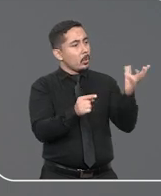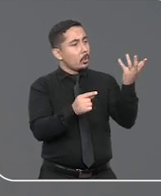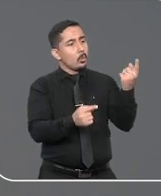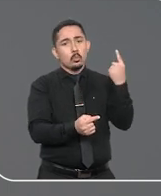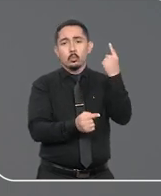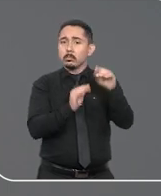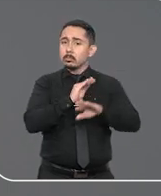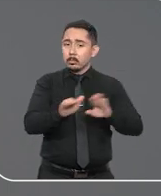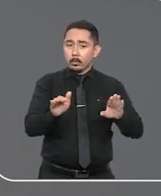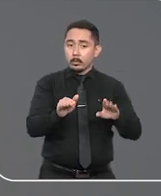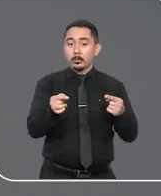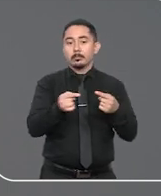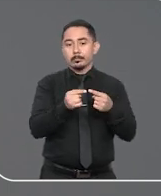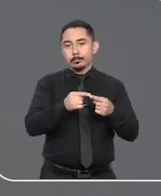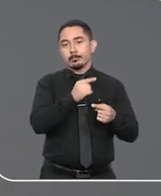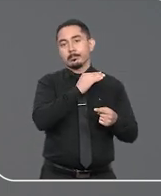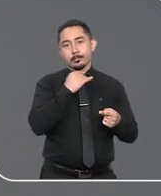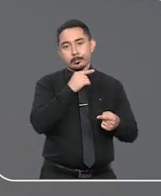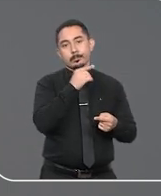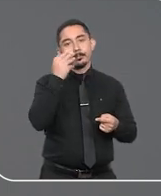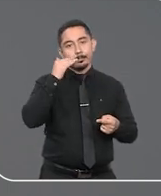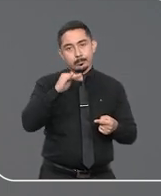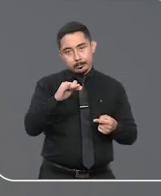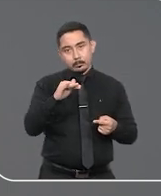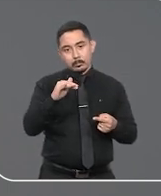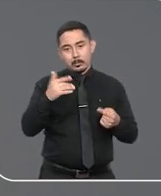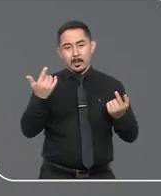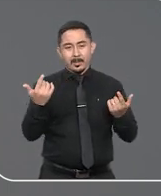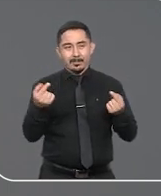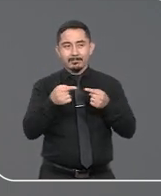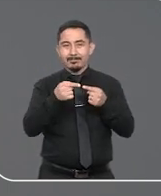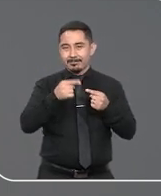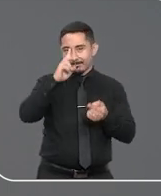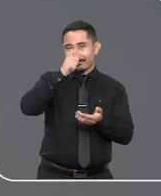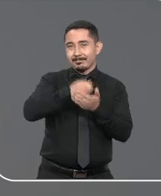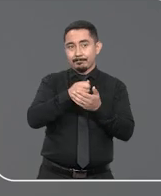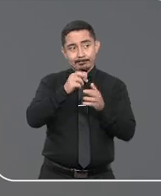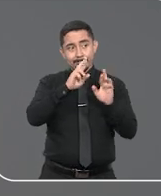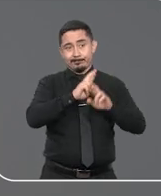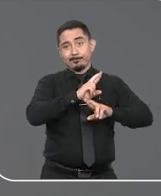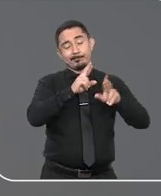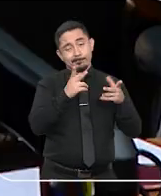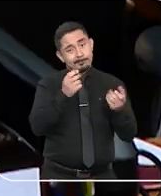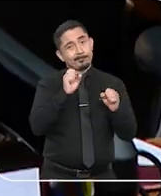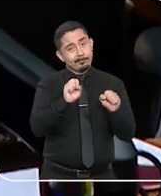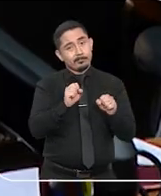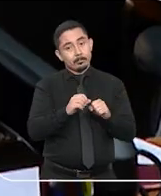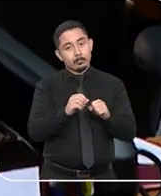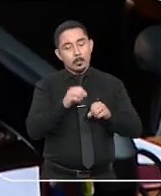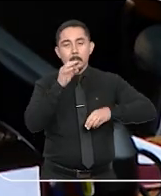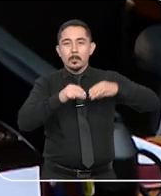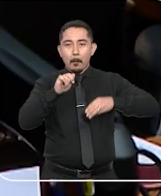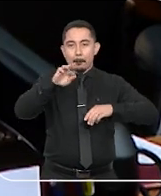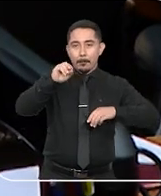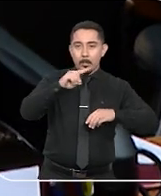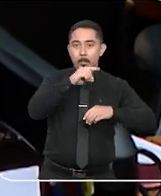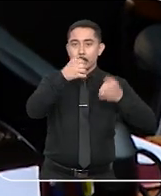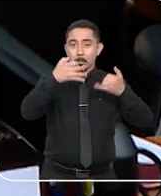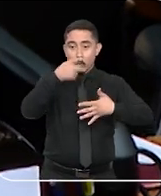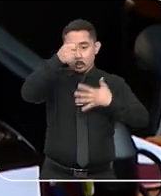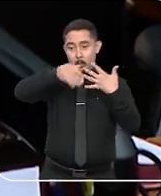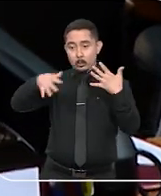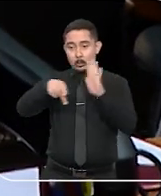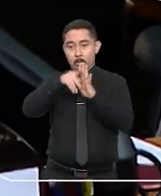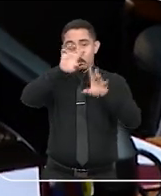mesmo fato, no caso, o falecimento da criança, o que poderia levar a decisões conflitantes. O ministro Marco Aurélio Belize explicou